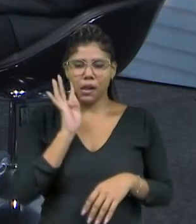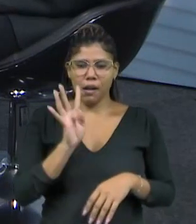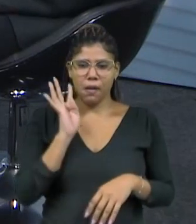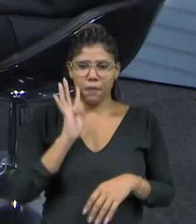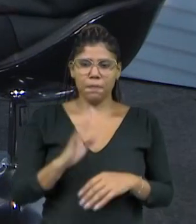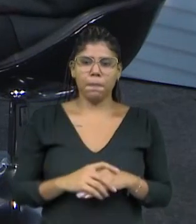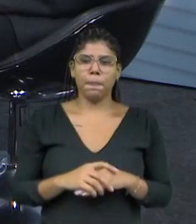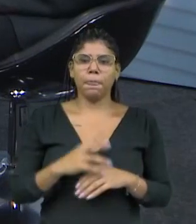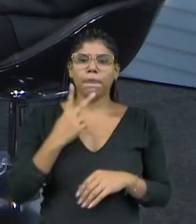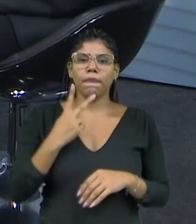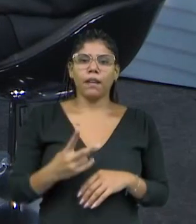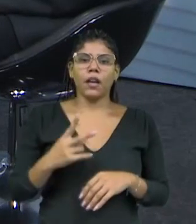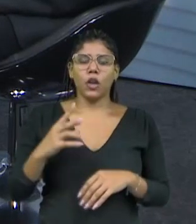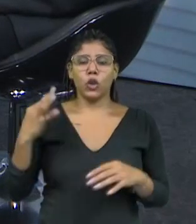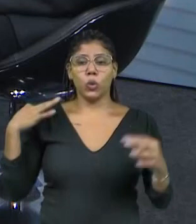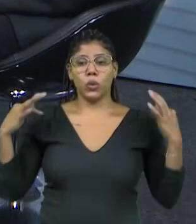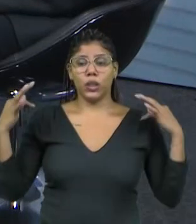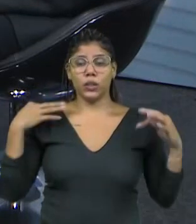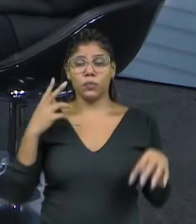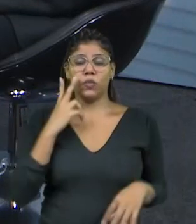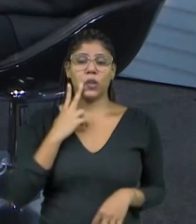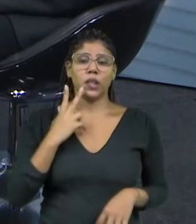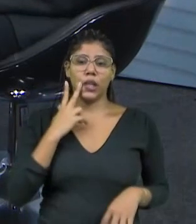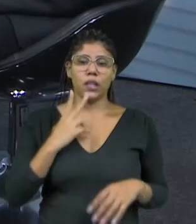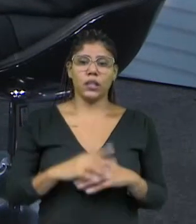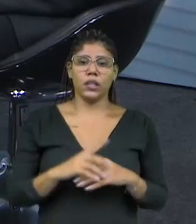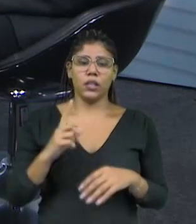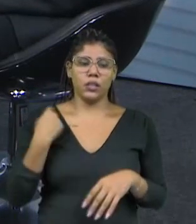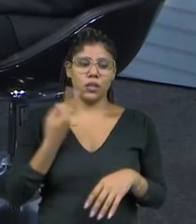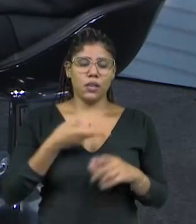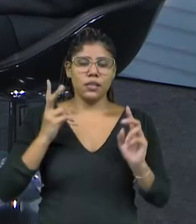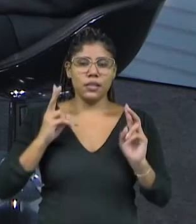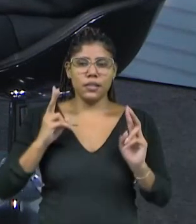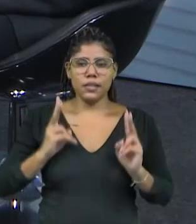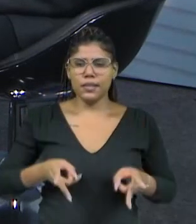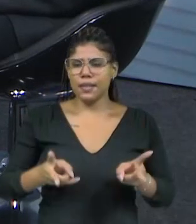quando a gente falava em turismo de Fortaleza, a gente sempre imaginava o seguinte,